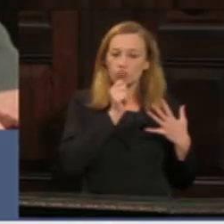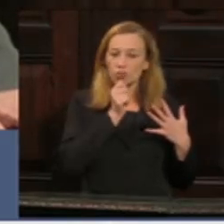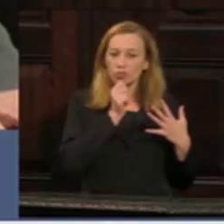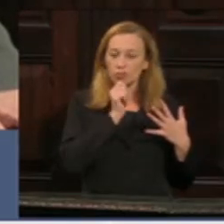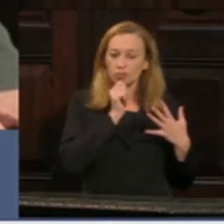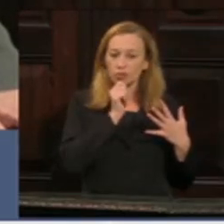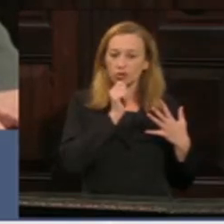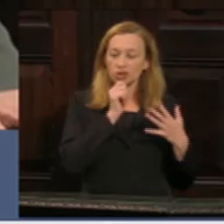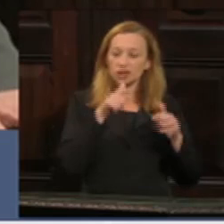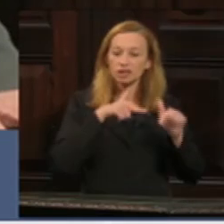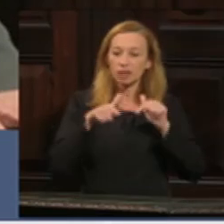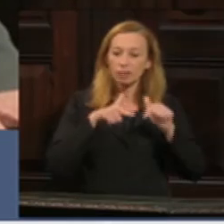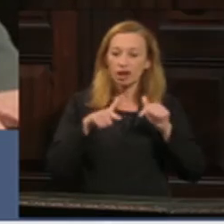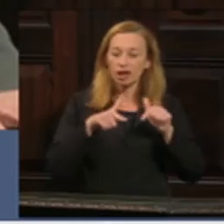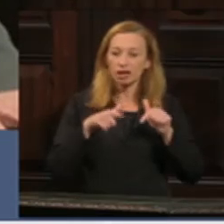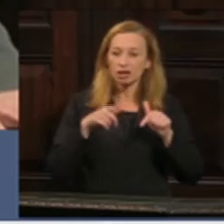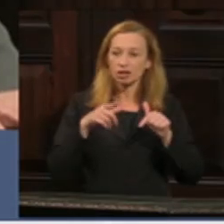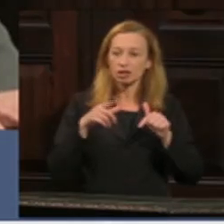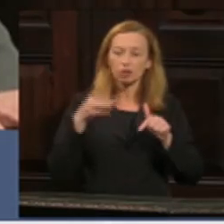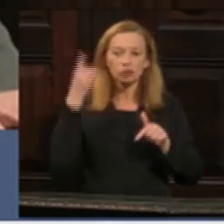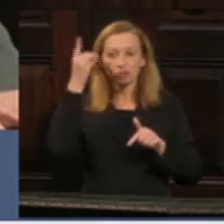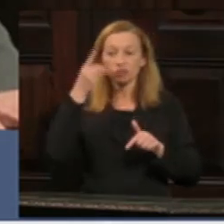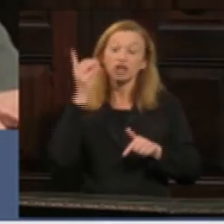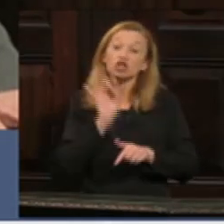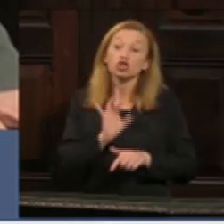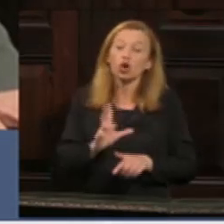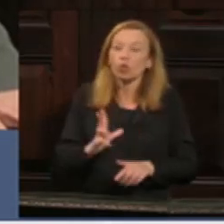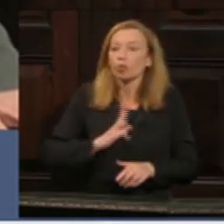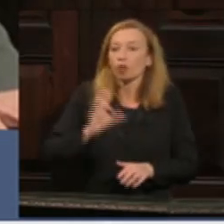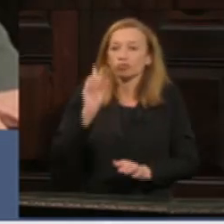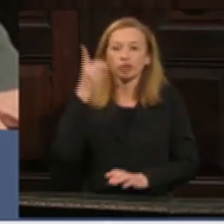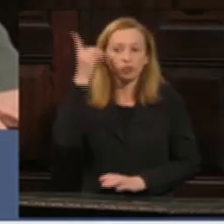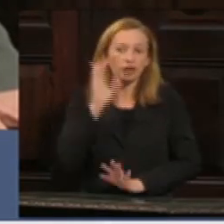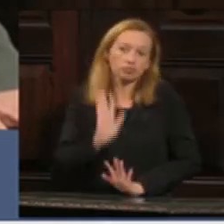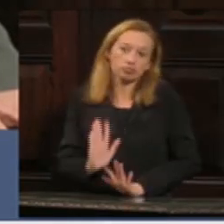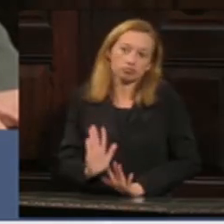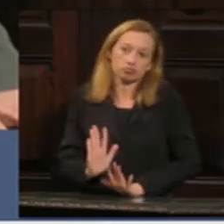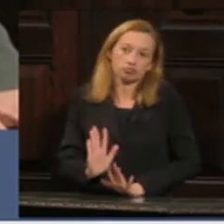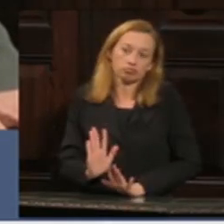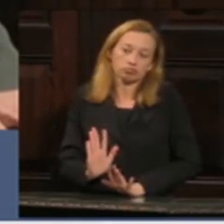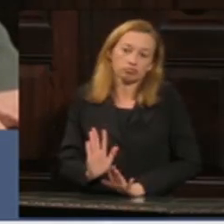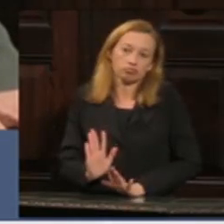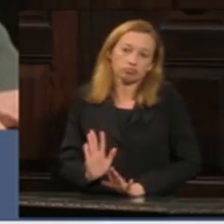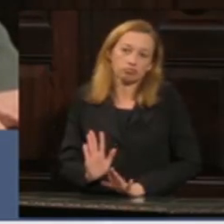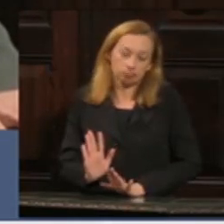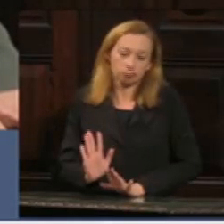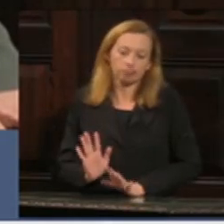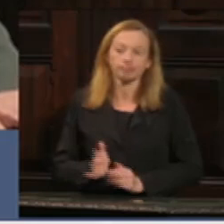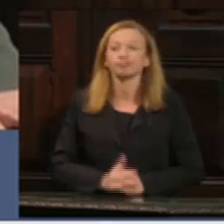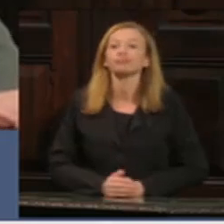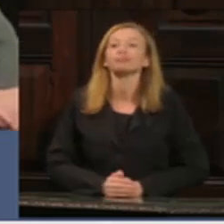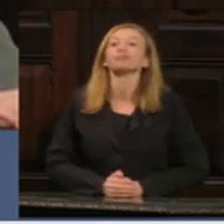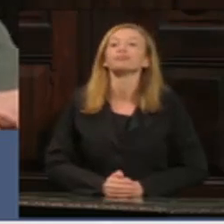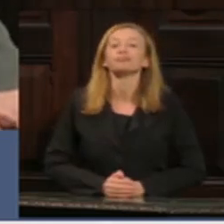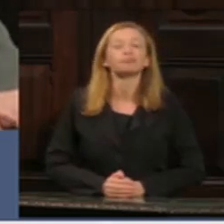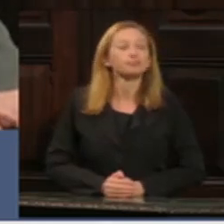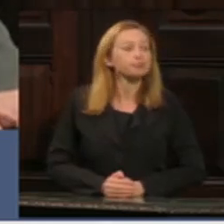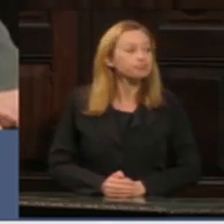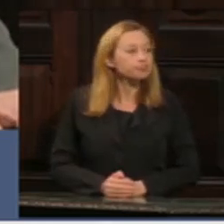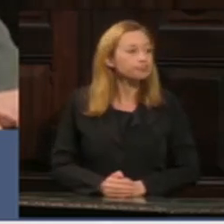próprio deputado. E o obsessor eu não errei, falei propositadamente.